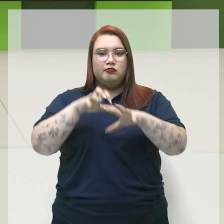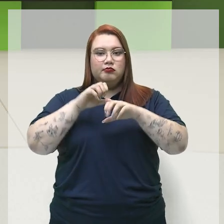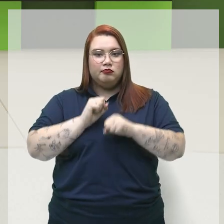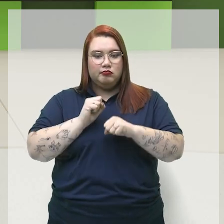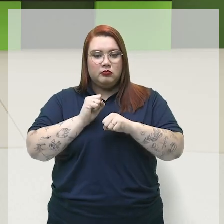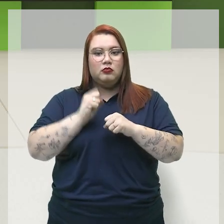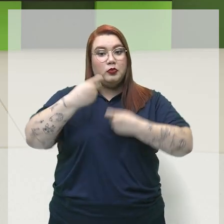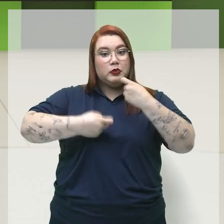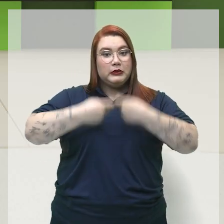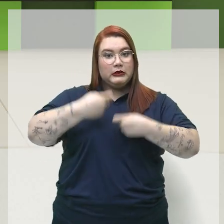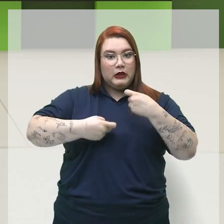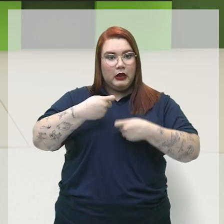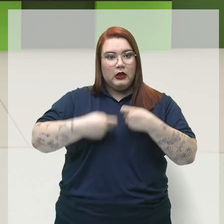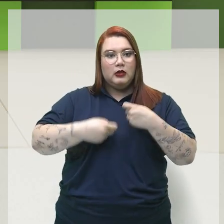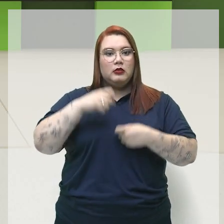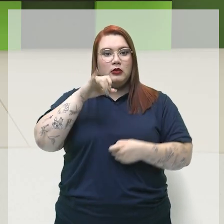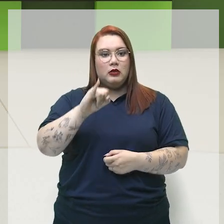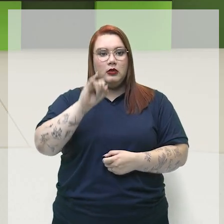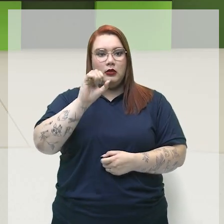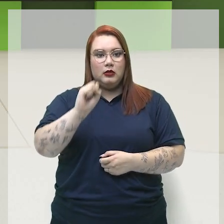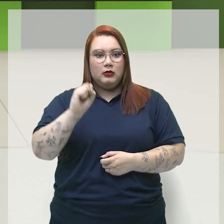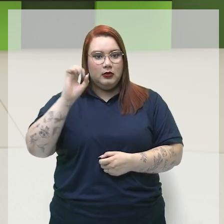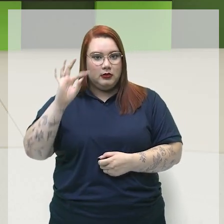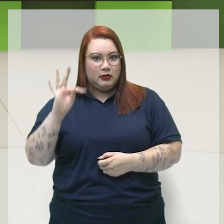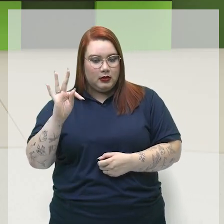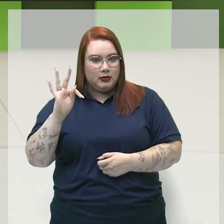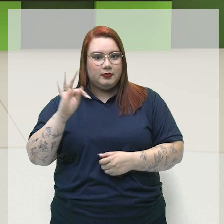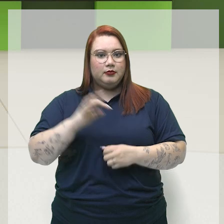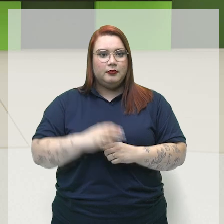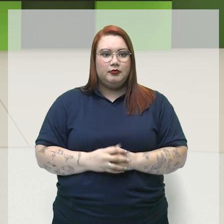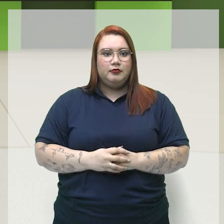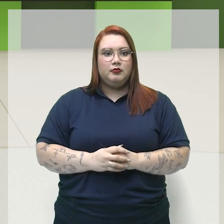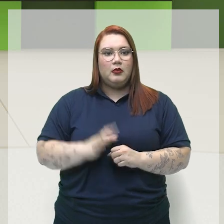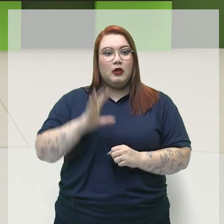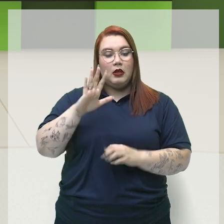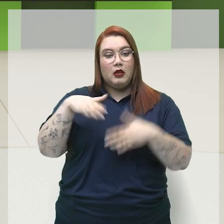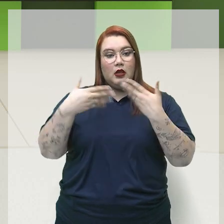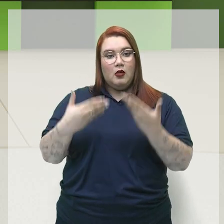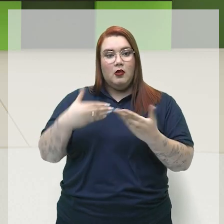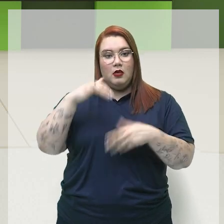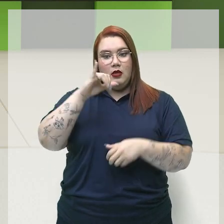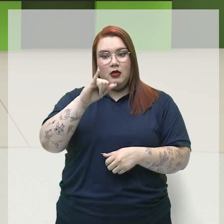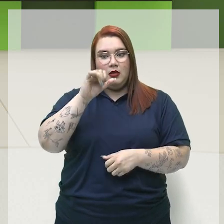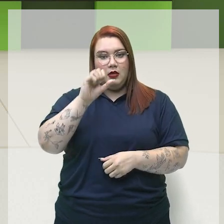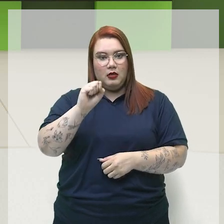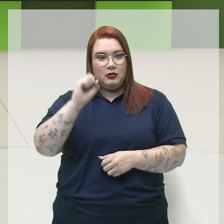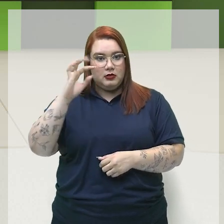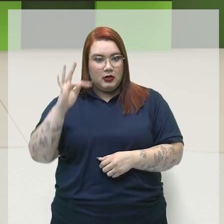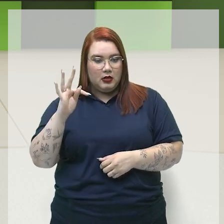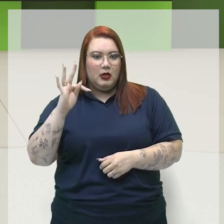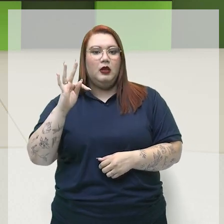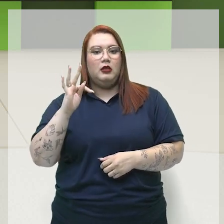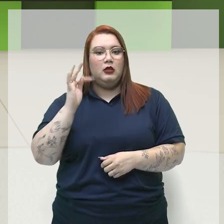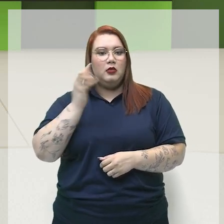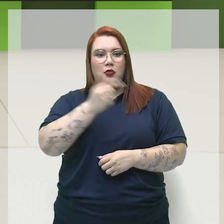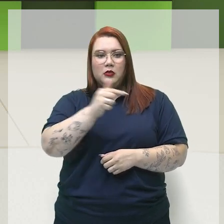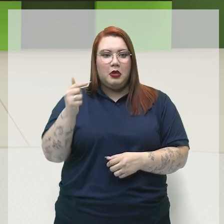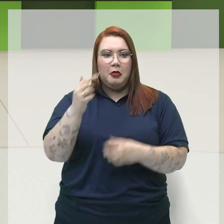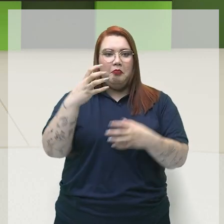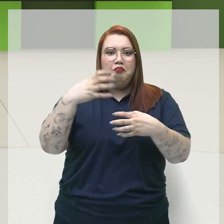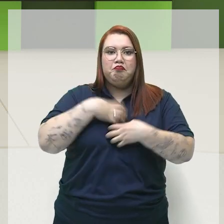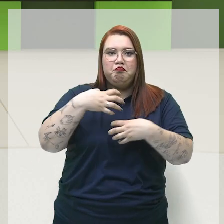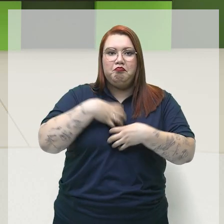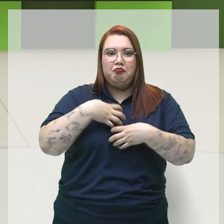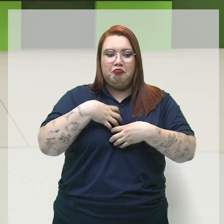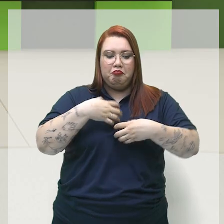sigla ISTs. Então, as chamadas ISTs, muitas vezes, elas não apresentam sintomas que